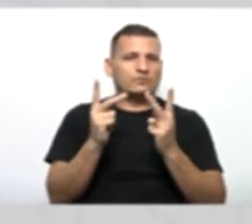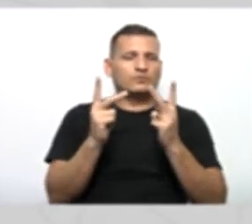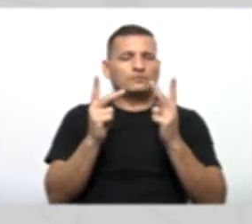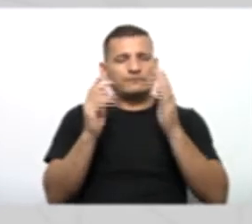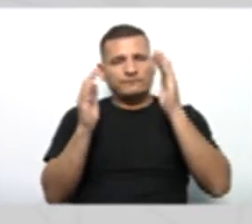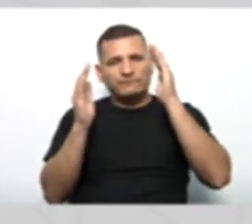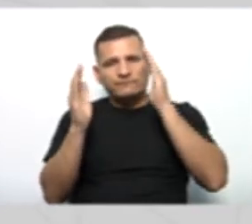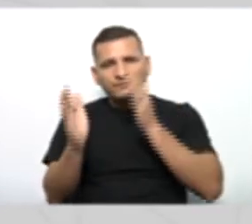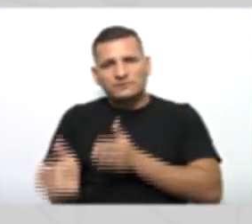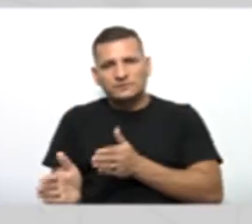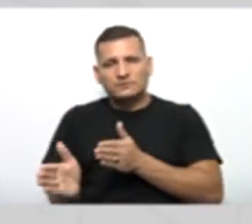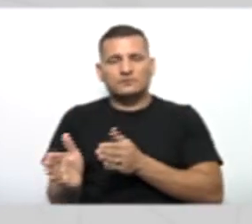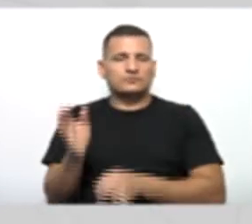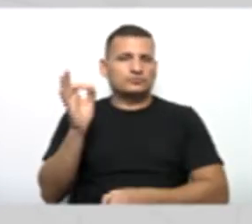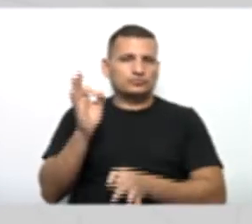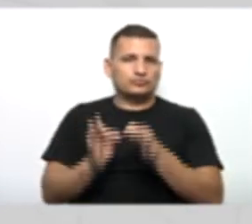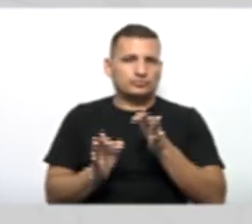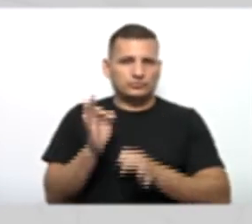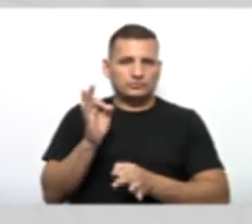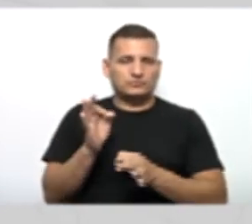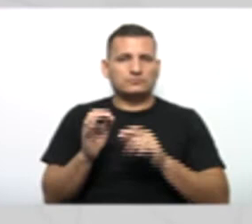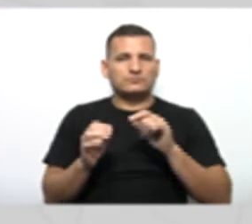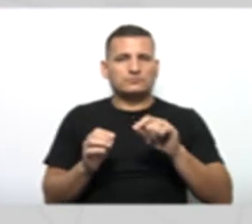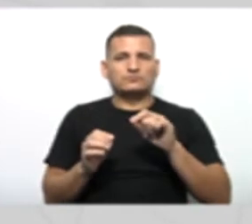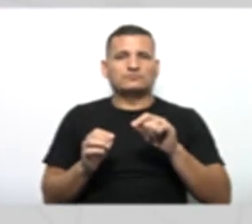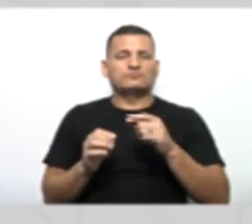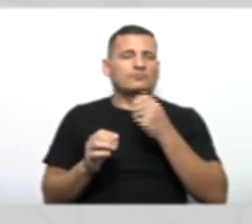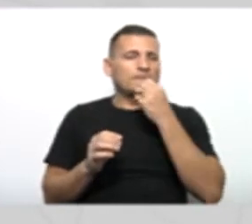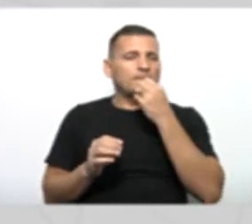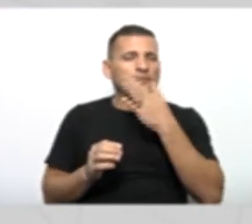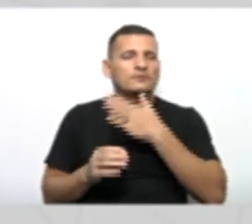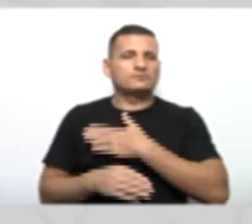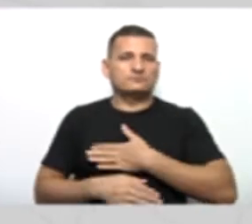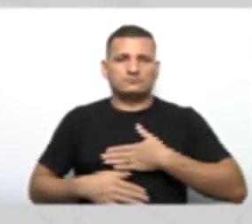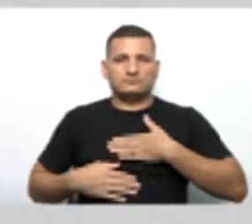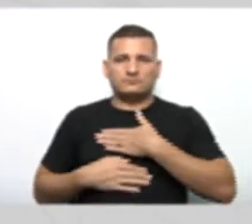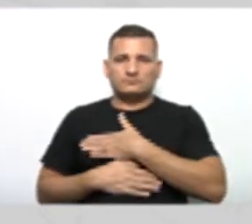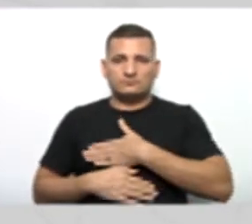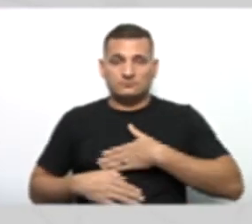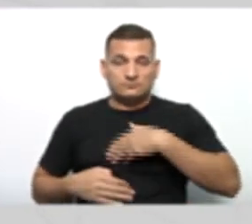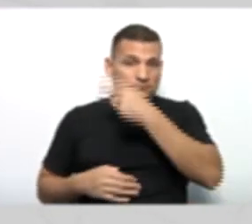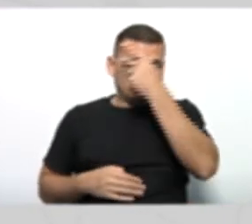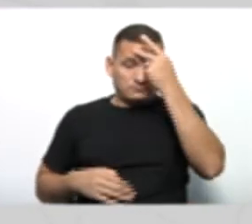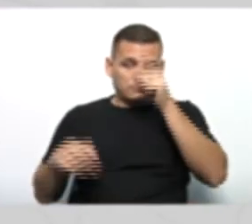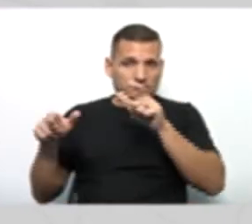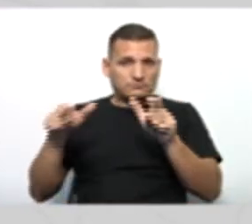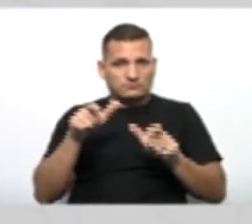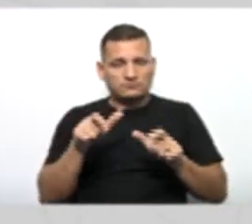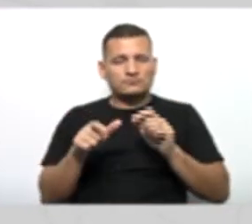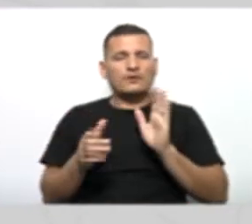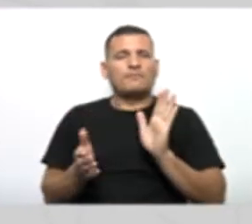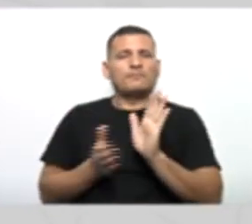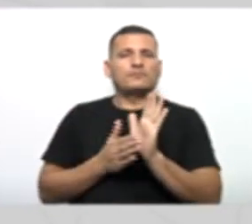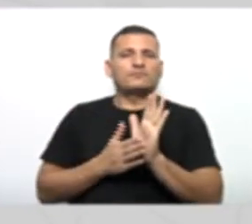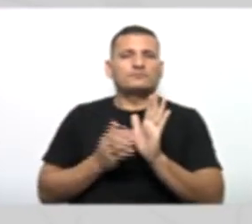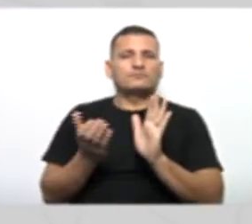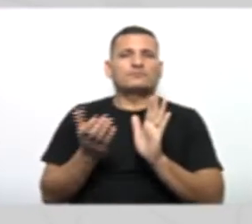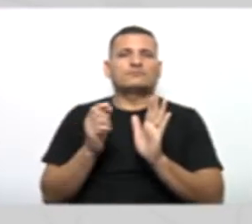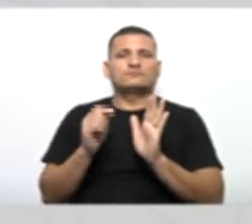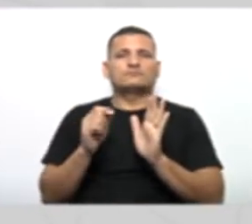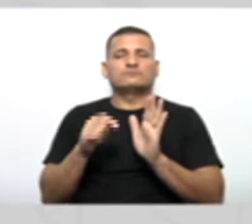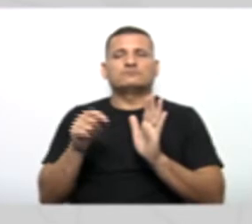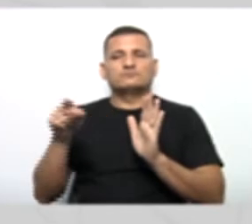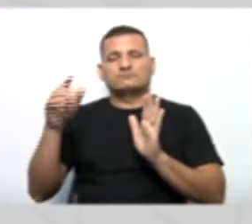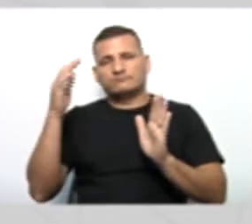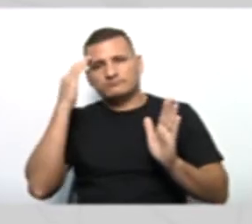enfatizando o bem-estar das pessoas e o sentido de pertencer a algo promovendo a lealdade uma empresa que tem uma